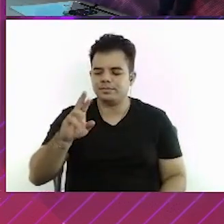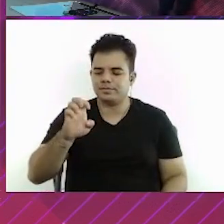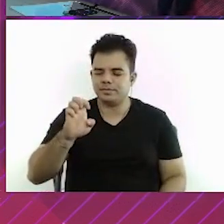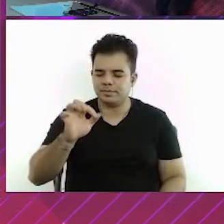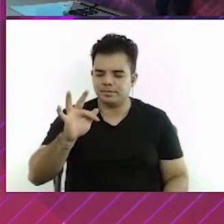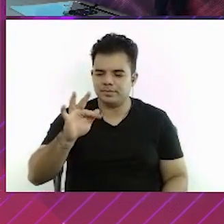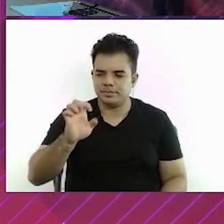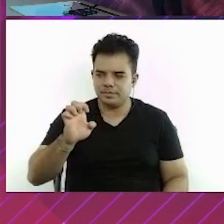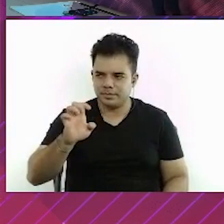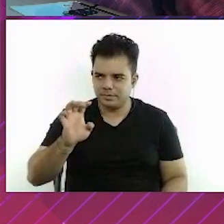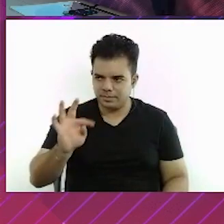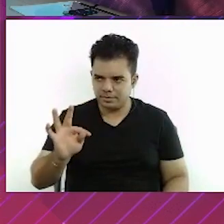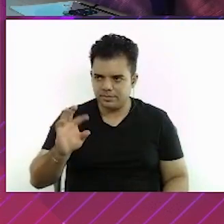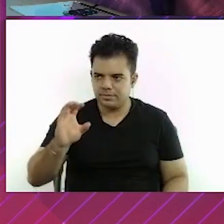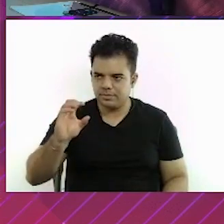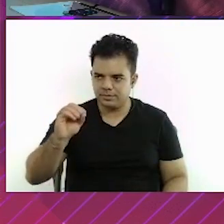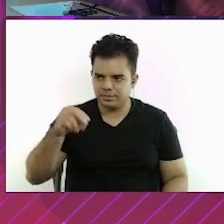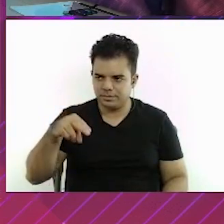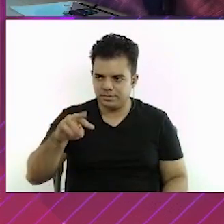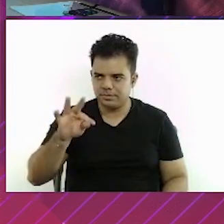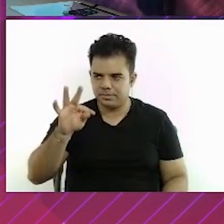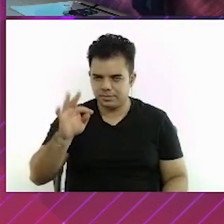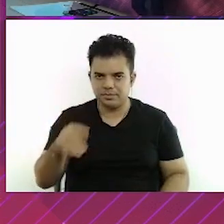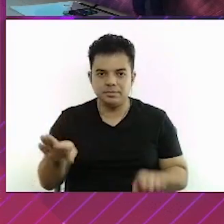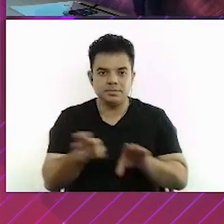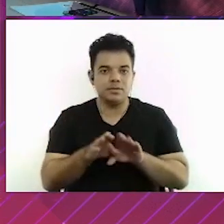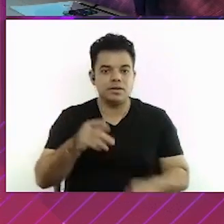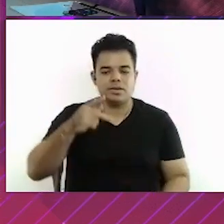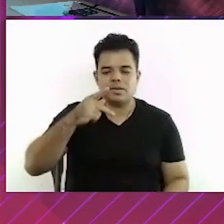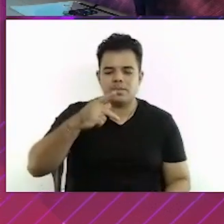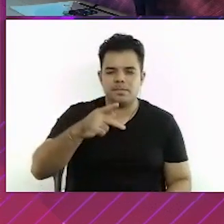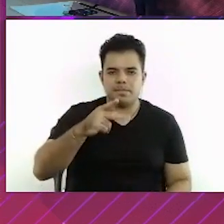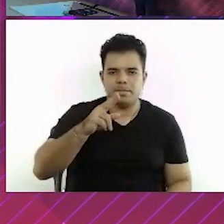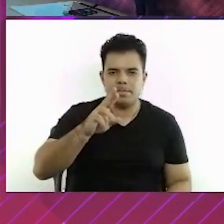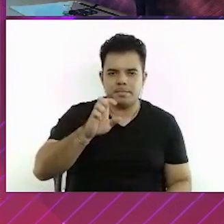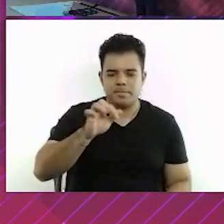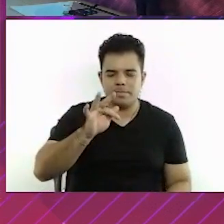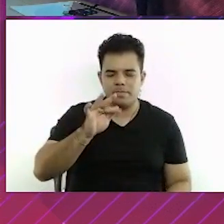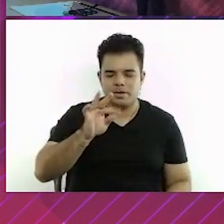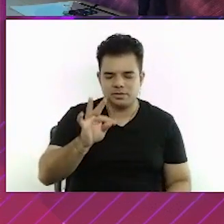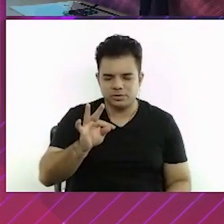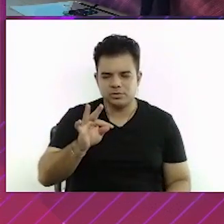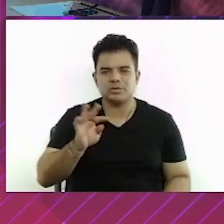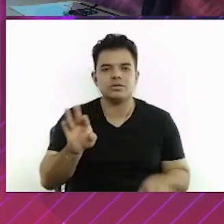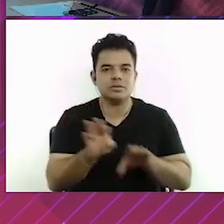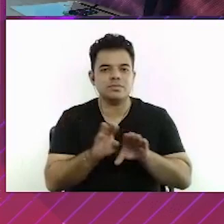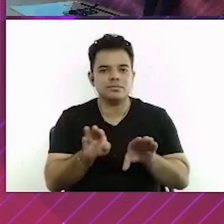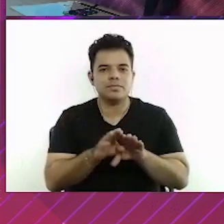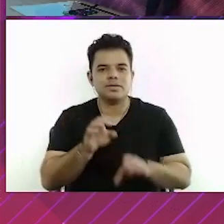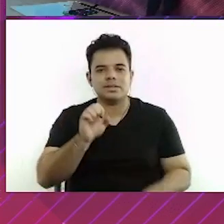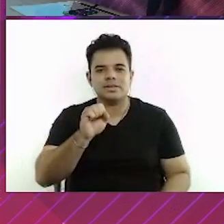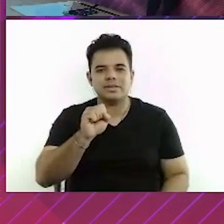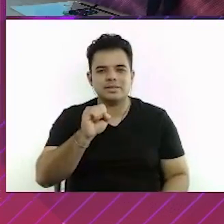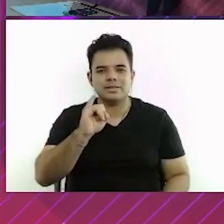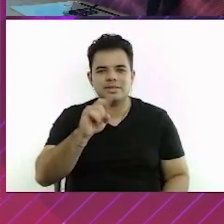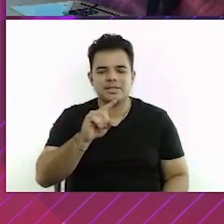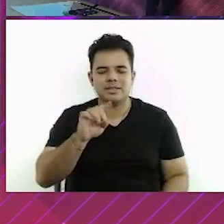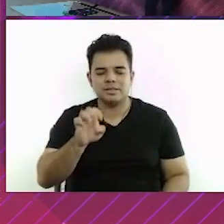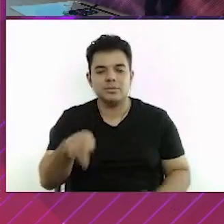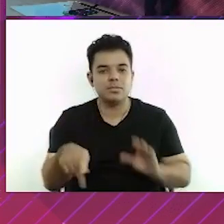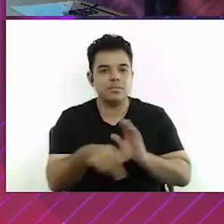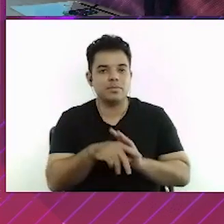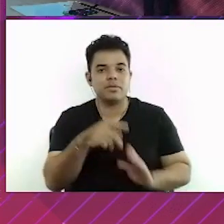interessante. E o prefet size, além da quantidade de mensagens, você pode dizer a quantidade de bytes que vai ser